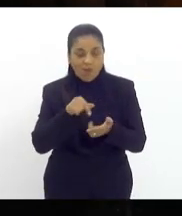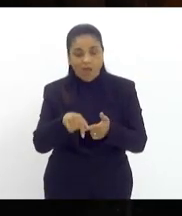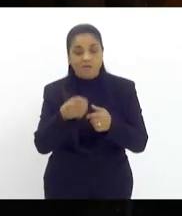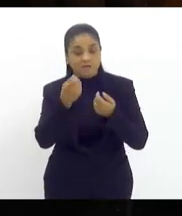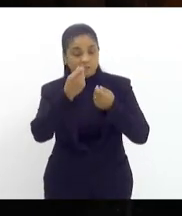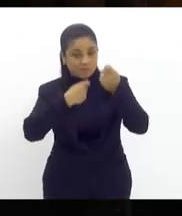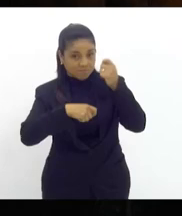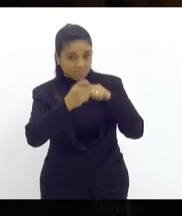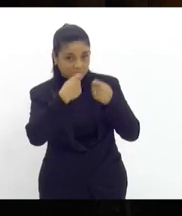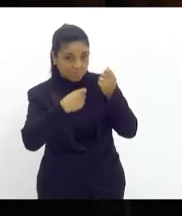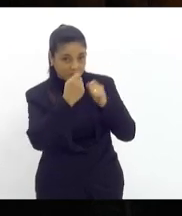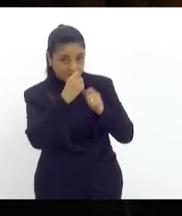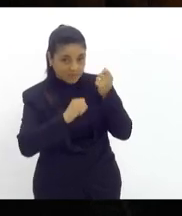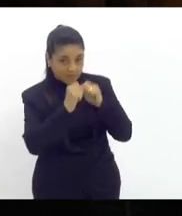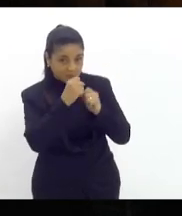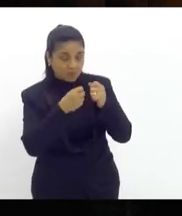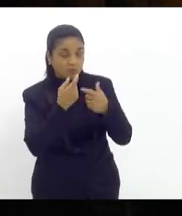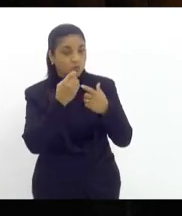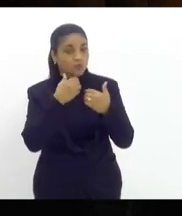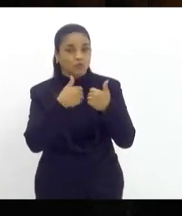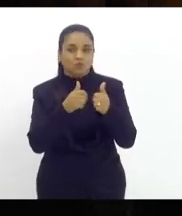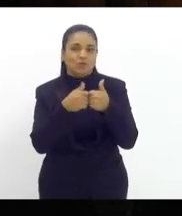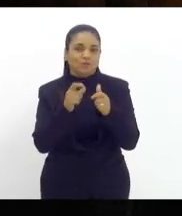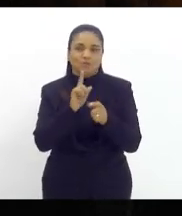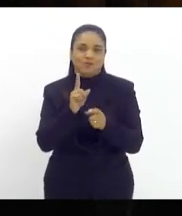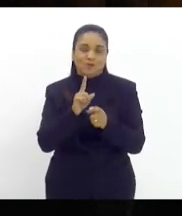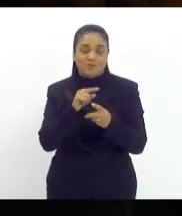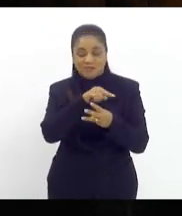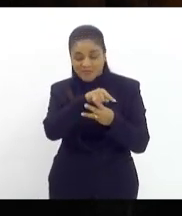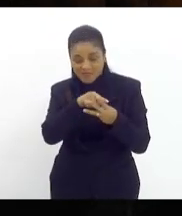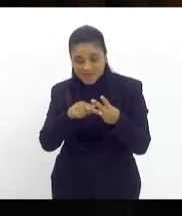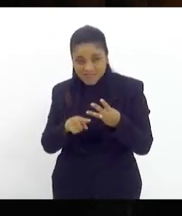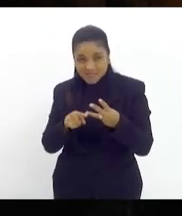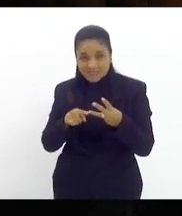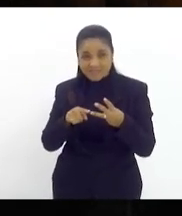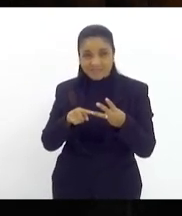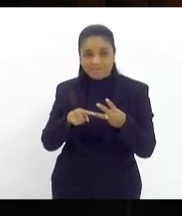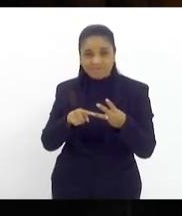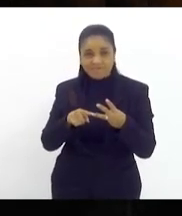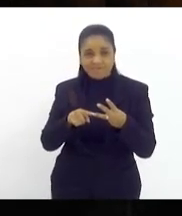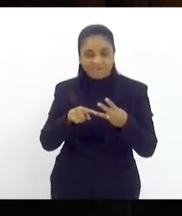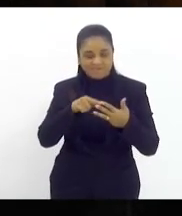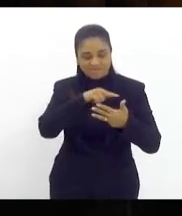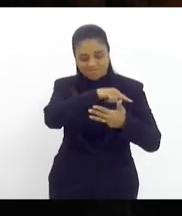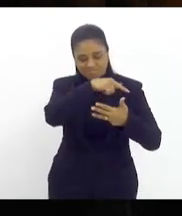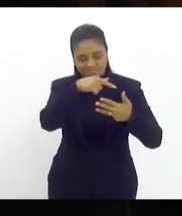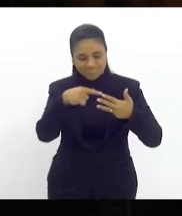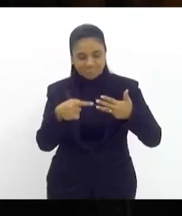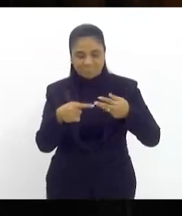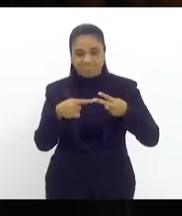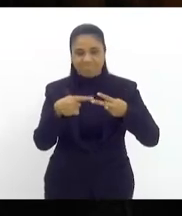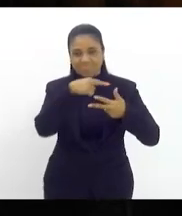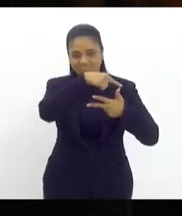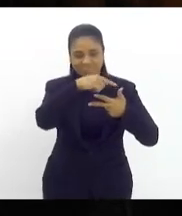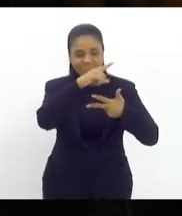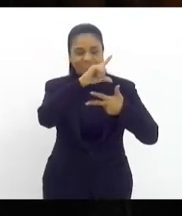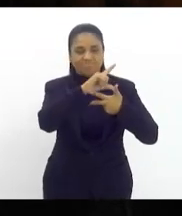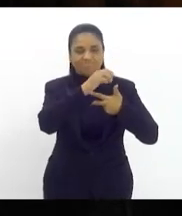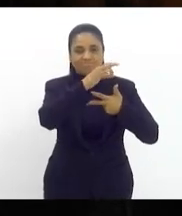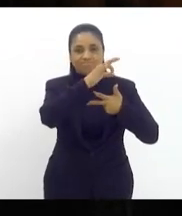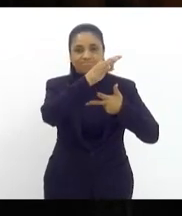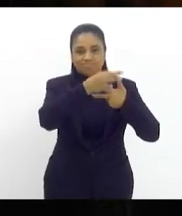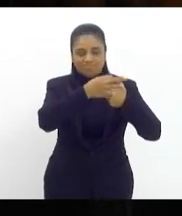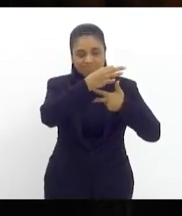não porque tem gente conivente nas três esferas nas três esferas da república nos três níveis da república